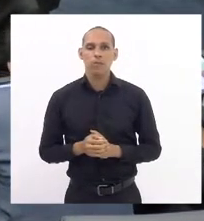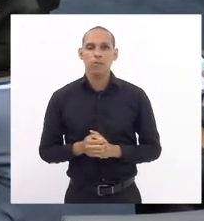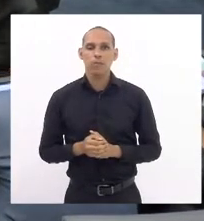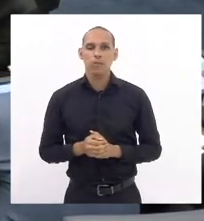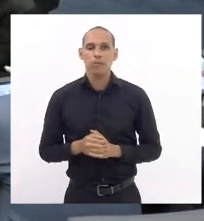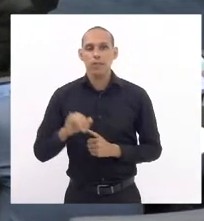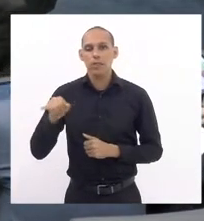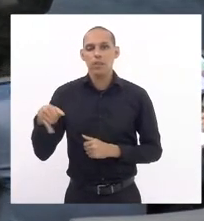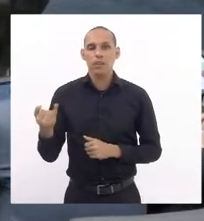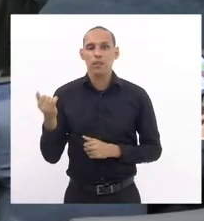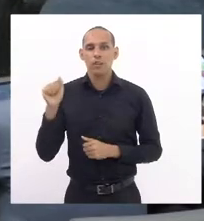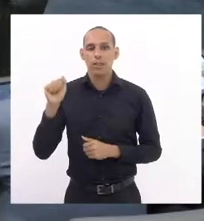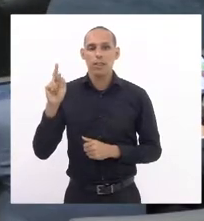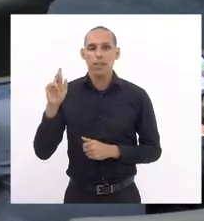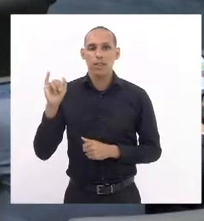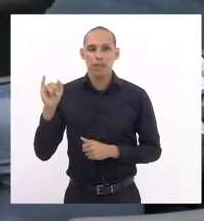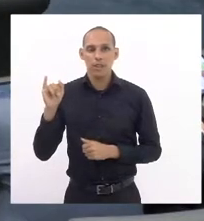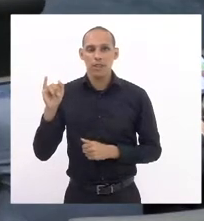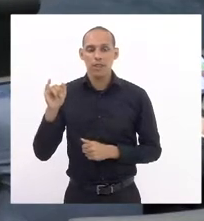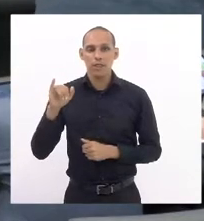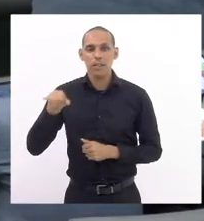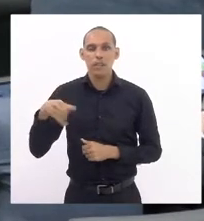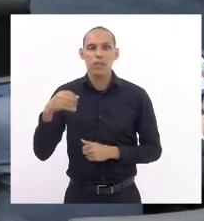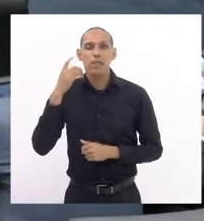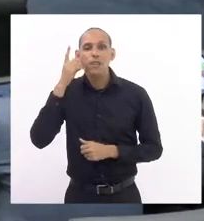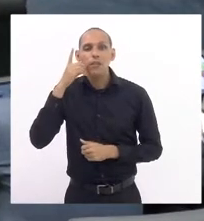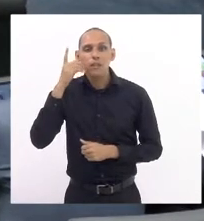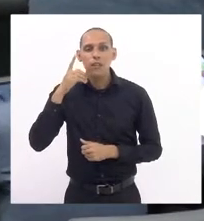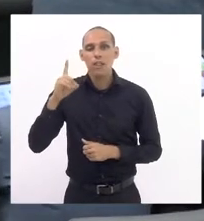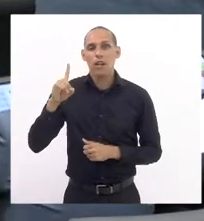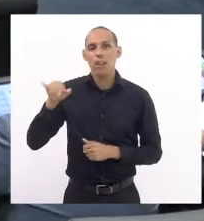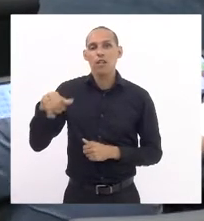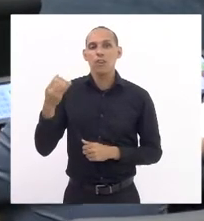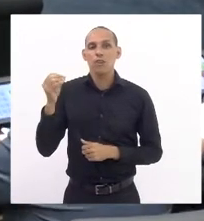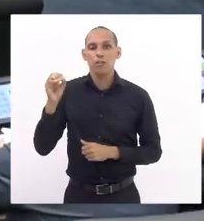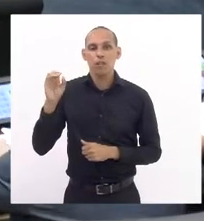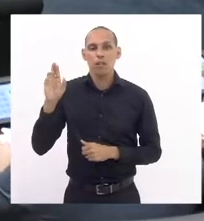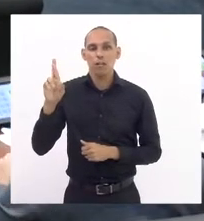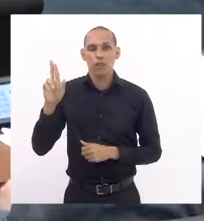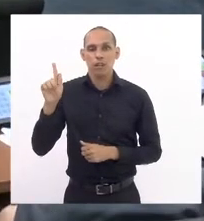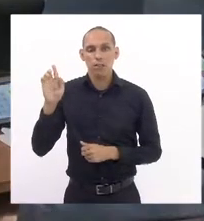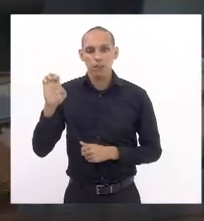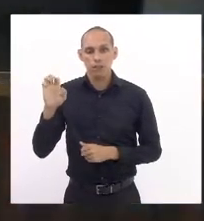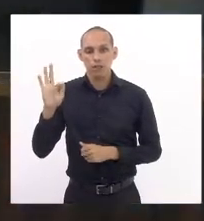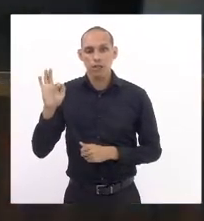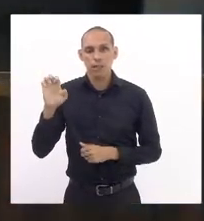deputado Jari de Oliveira, deputado Jorge Felipe Neto, deputado Jorge Felipe Neto, deputada Lucinha,